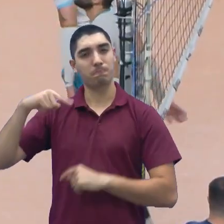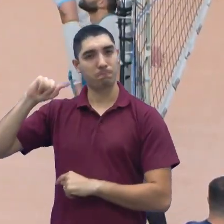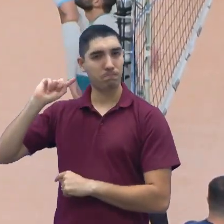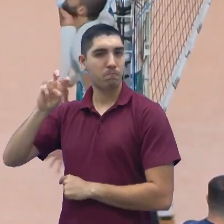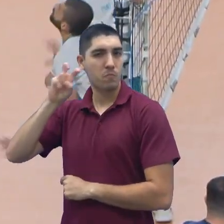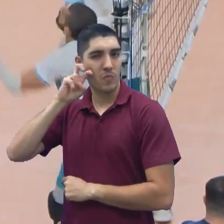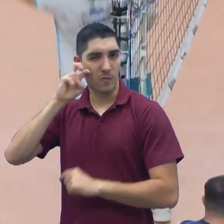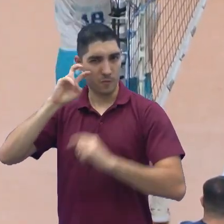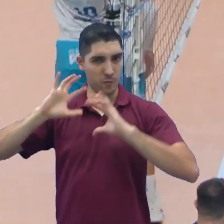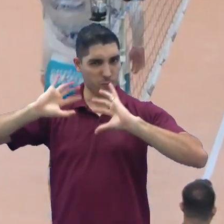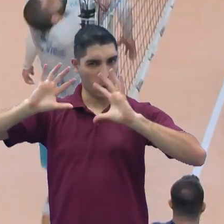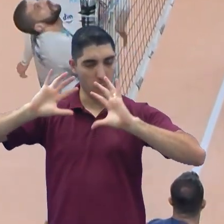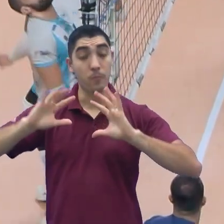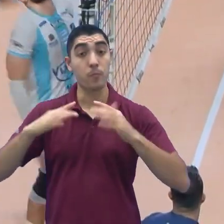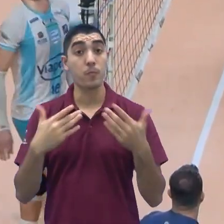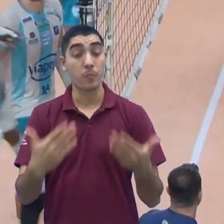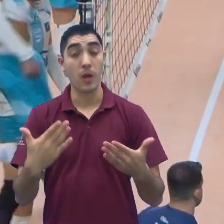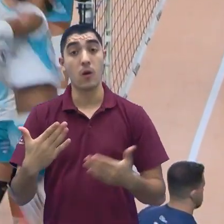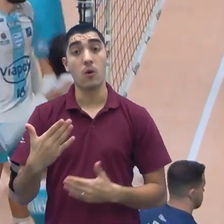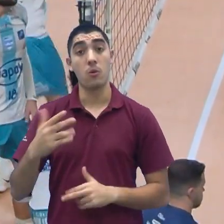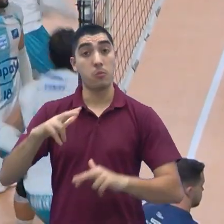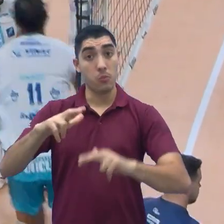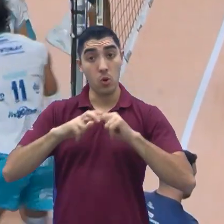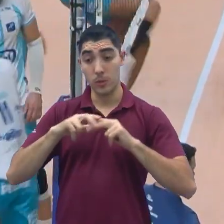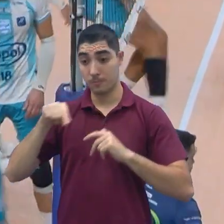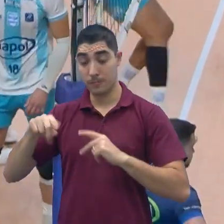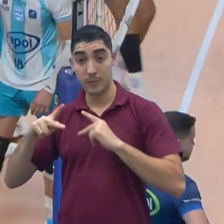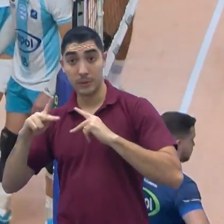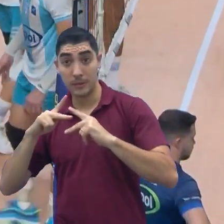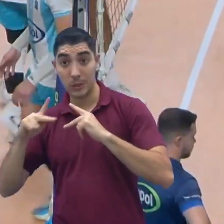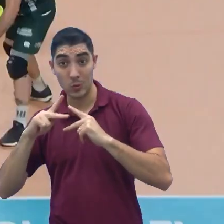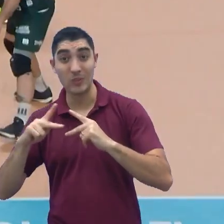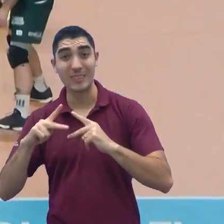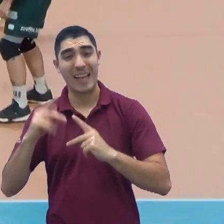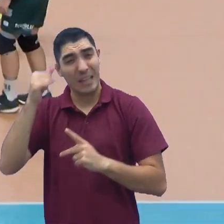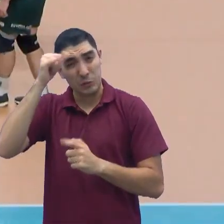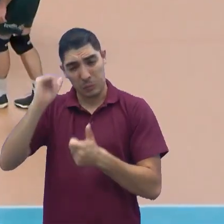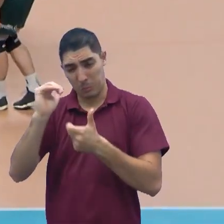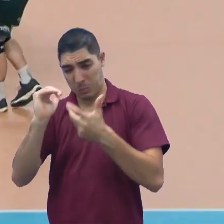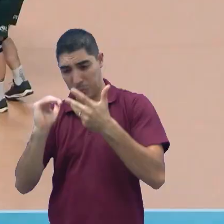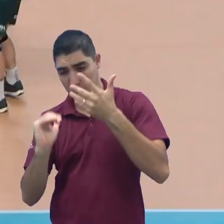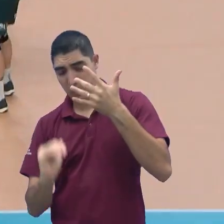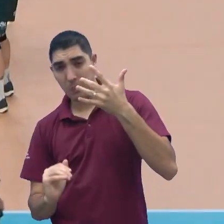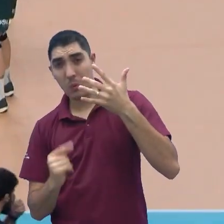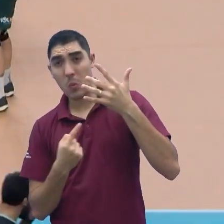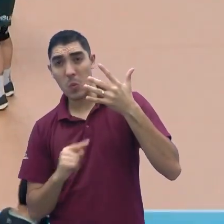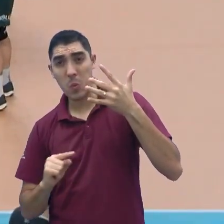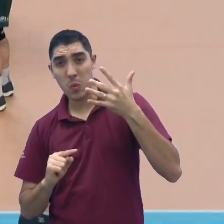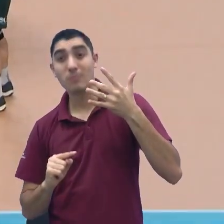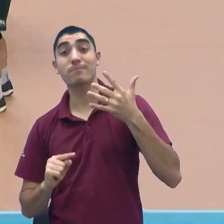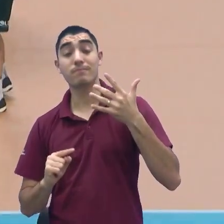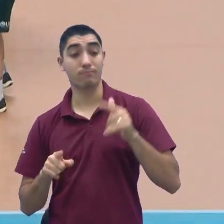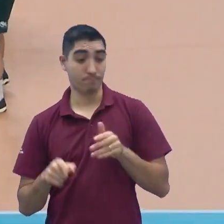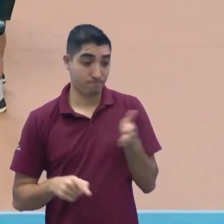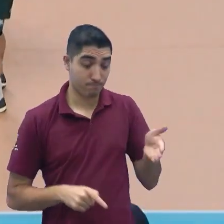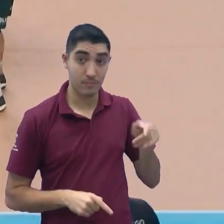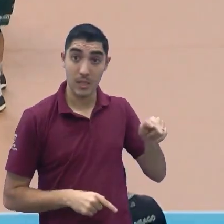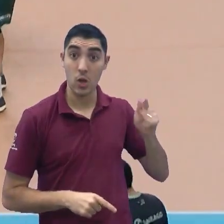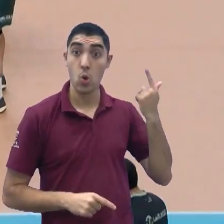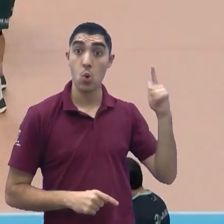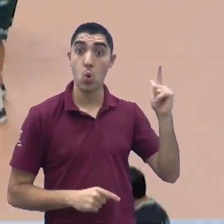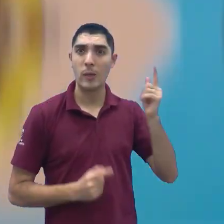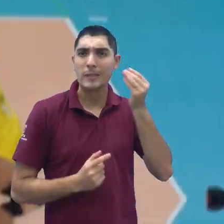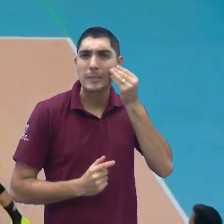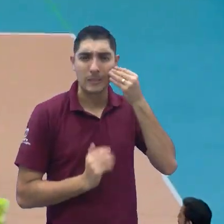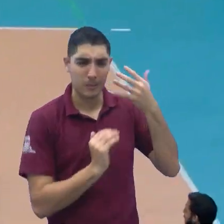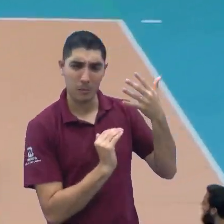São José, dono da casa, lutando contra o rebaixamento, e do outro, o Goiás, em sexto, olhando para cima na